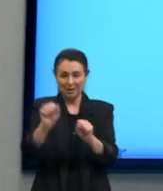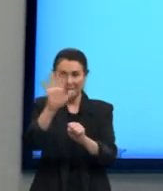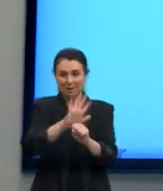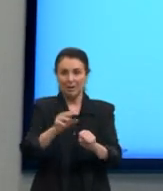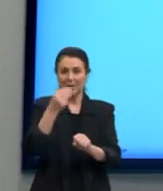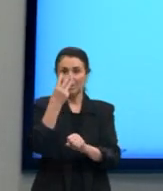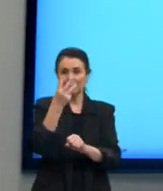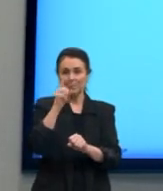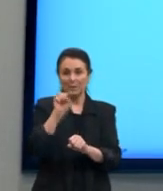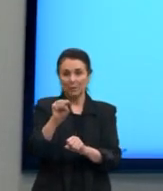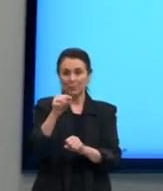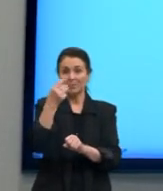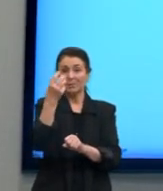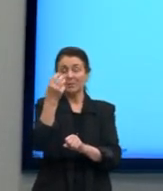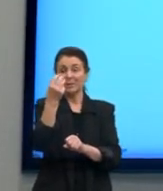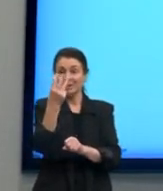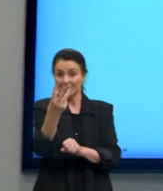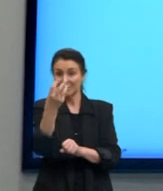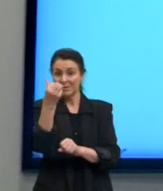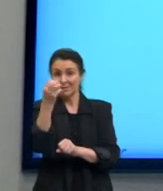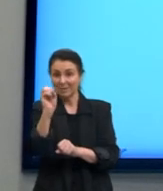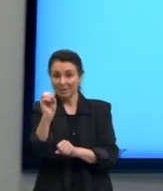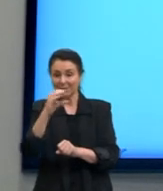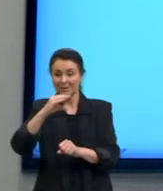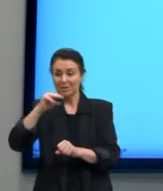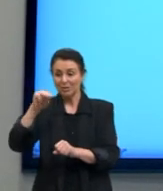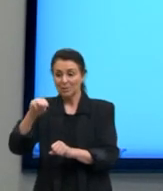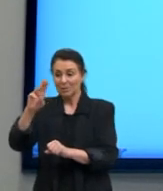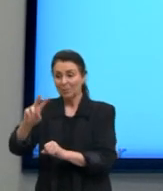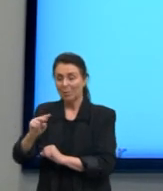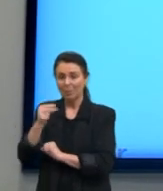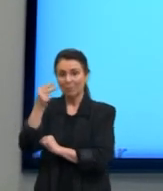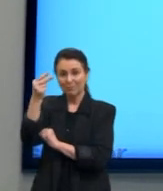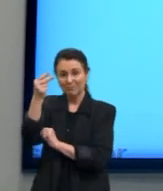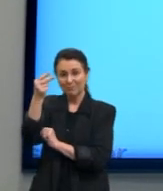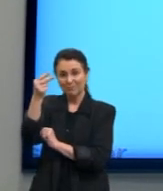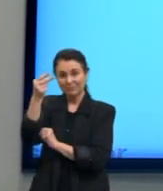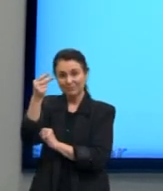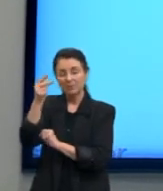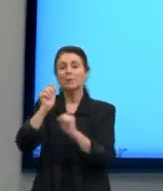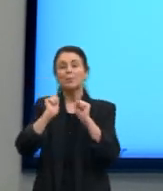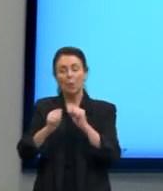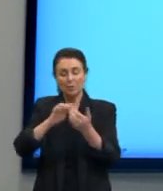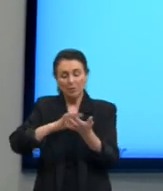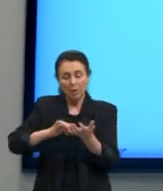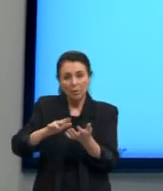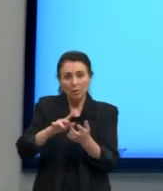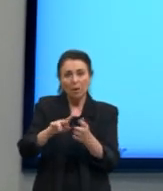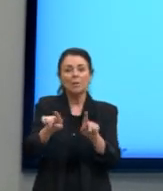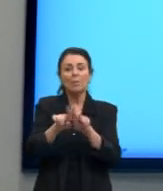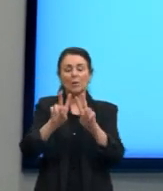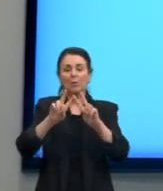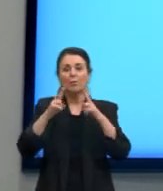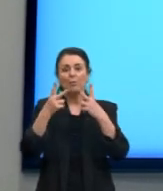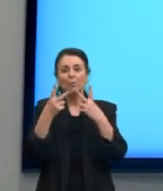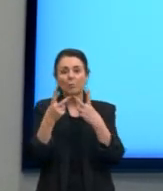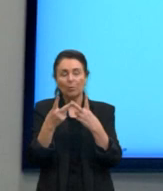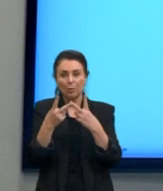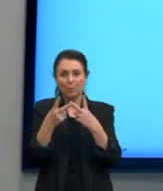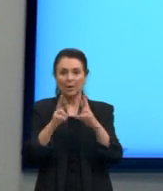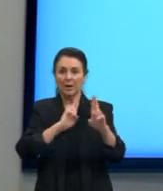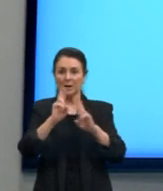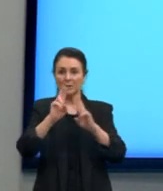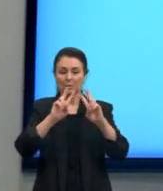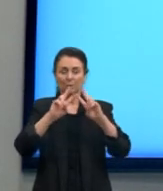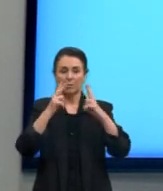1360 cm ao quadrado e da mesma forma a gente pode calcular também o volume a relação